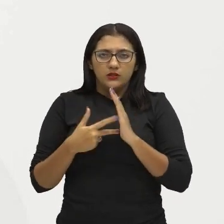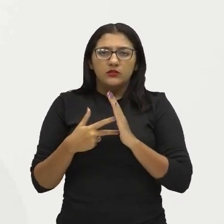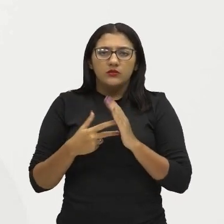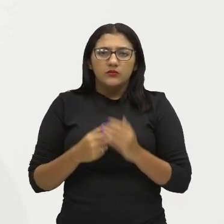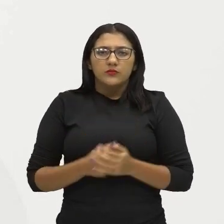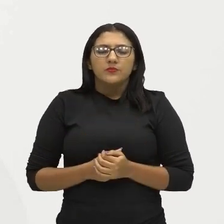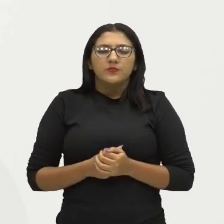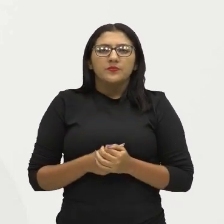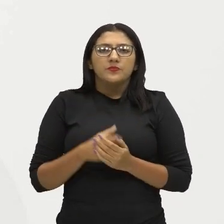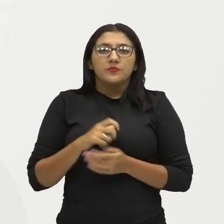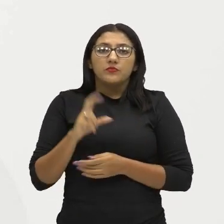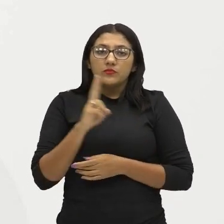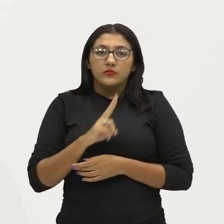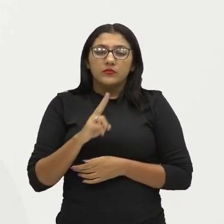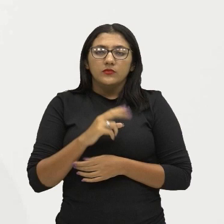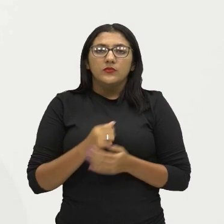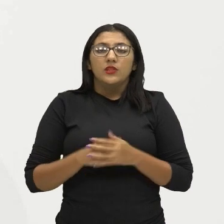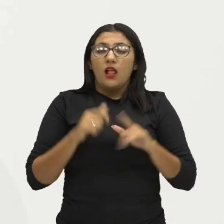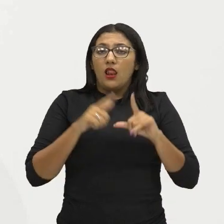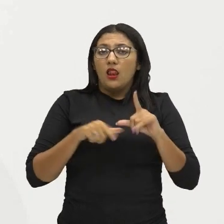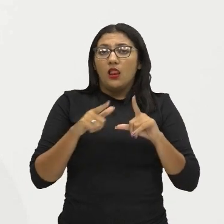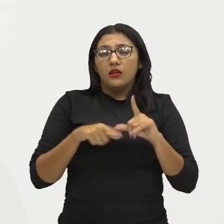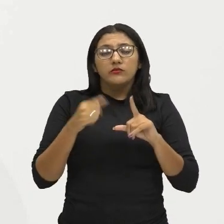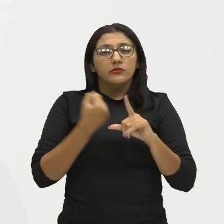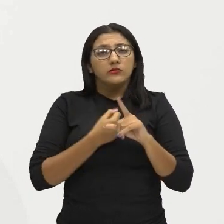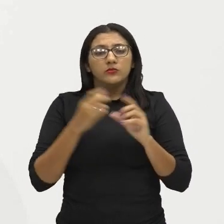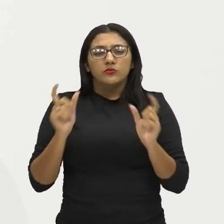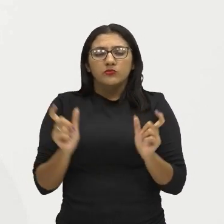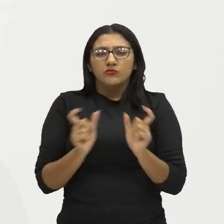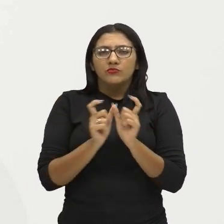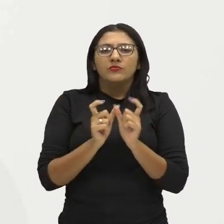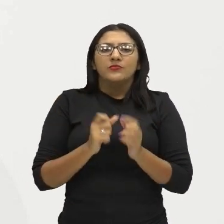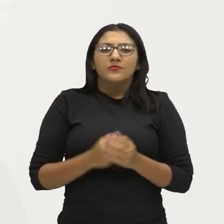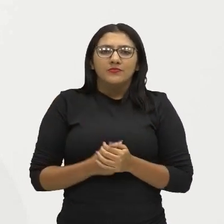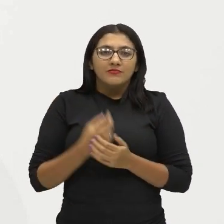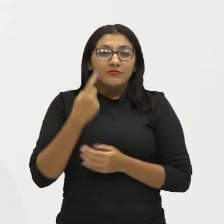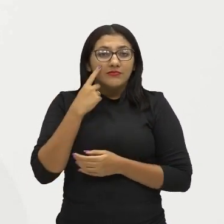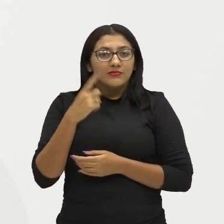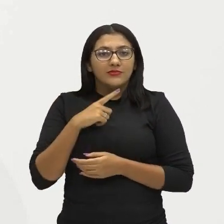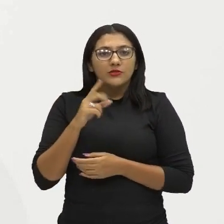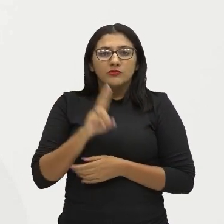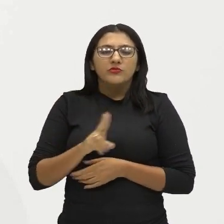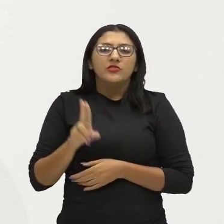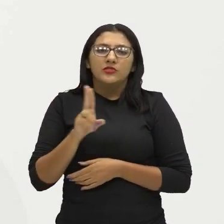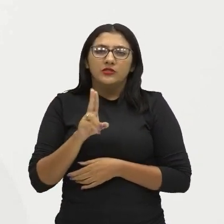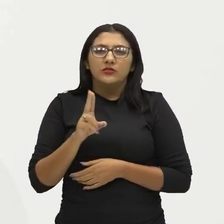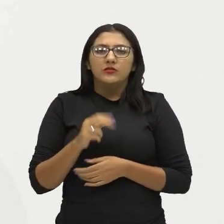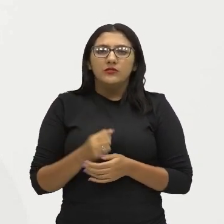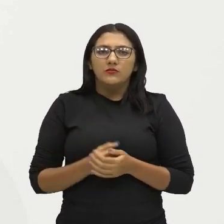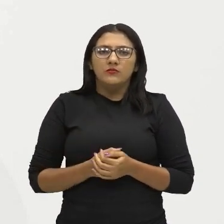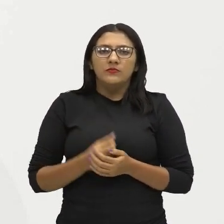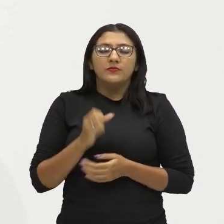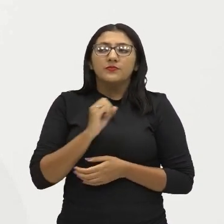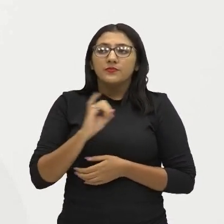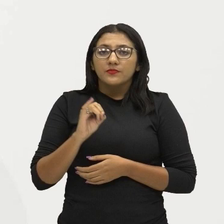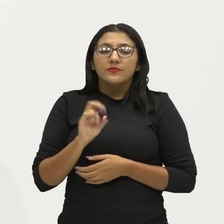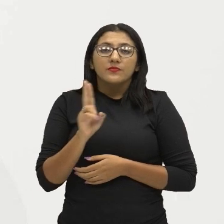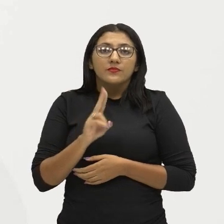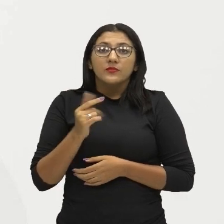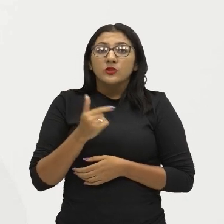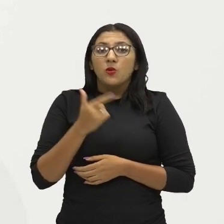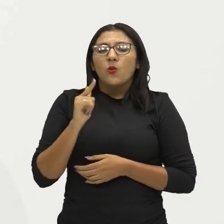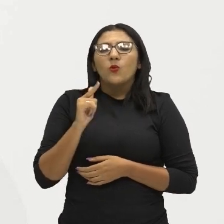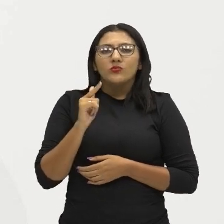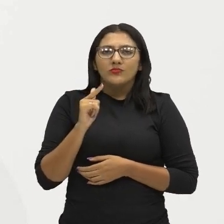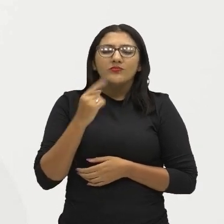É a junção do número mais letra. Então, isso foi a transcrição de 1, beleza? Se foi a transcrição de 1,